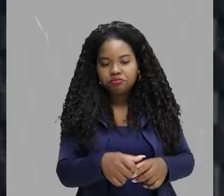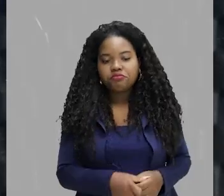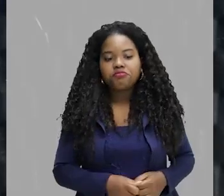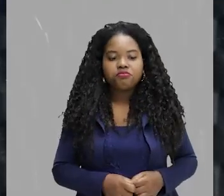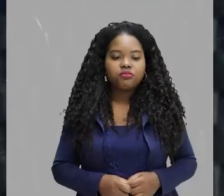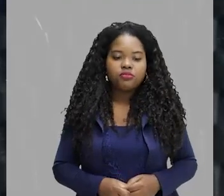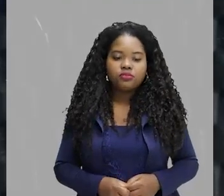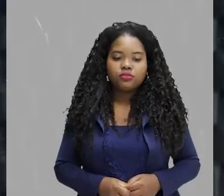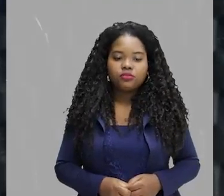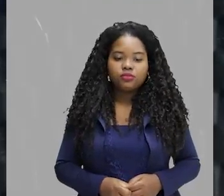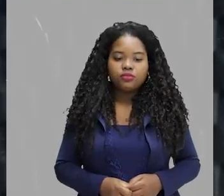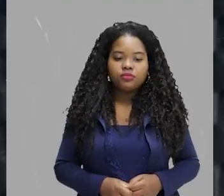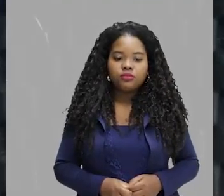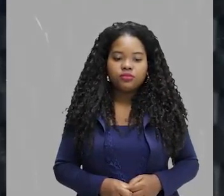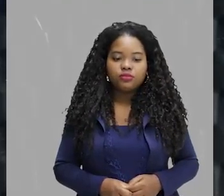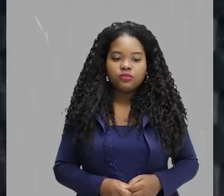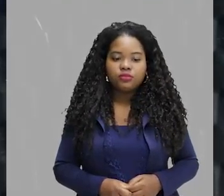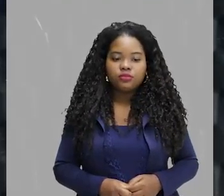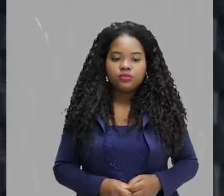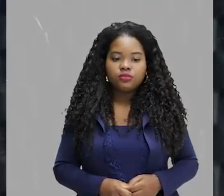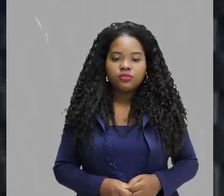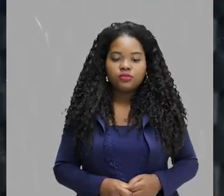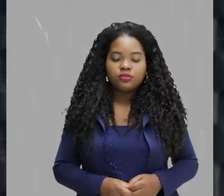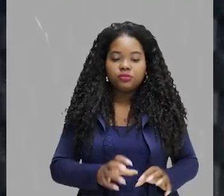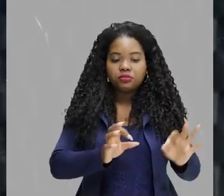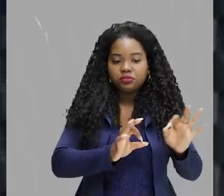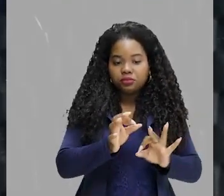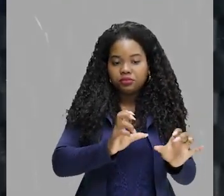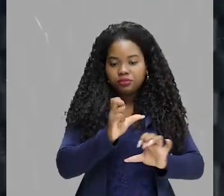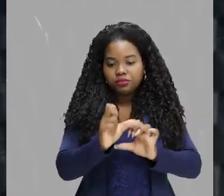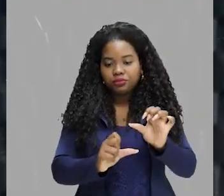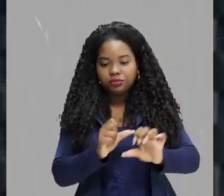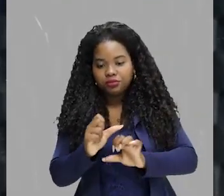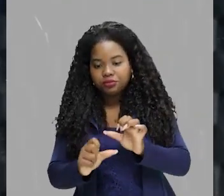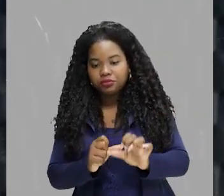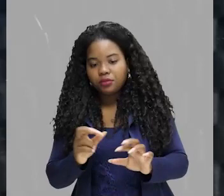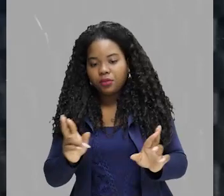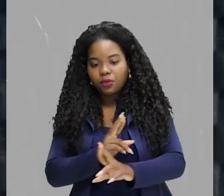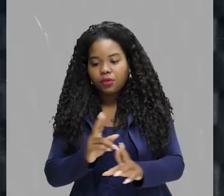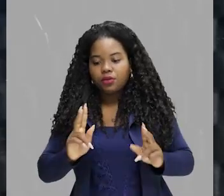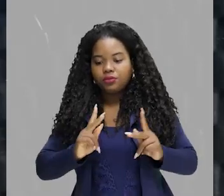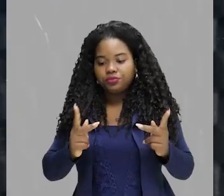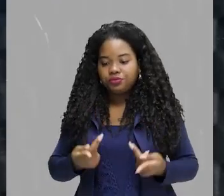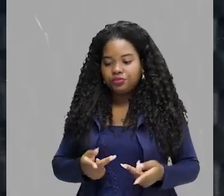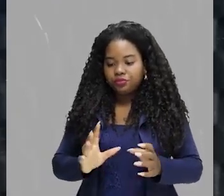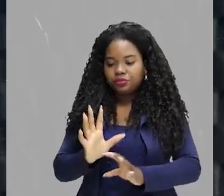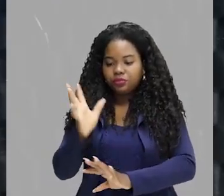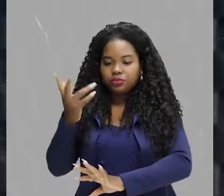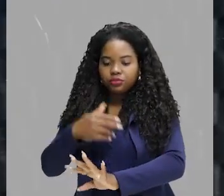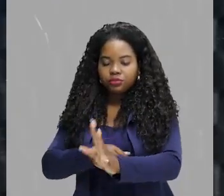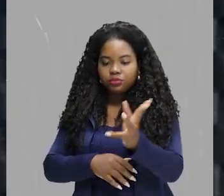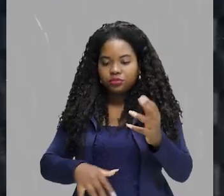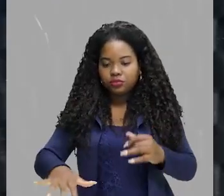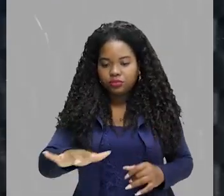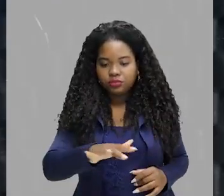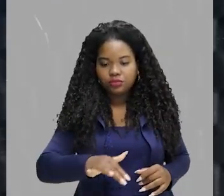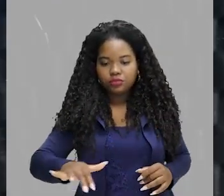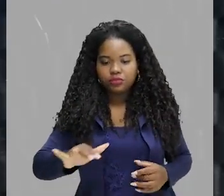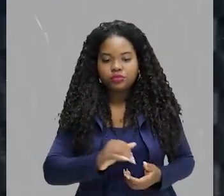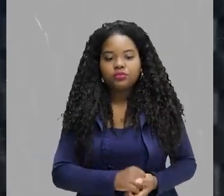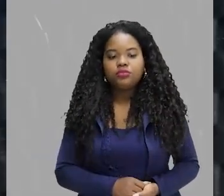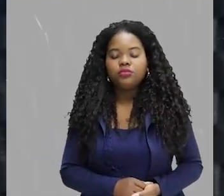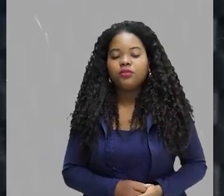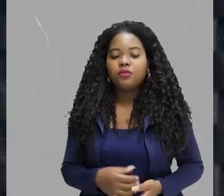muitas vezes de forma predatória, moldou e transformou a relação do homem com a natureza. Porque a partir desse momento, o